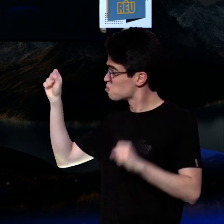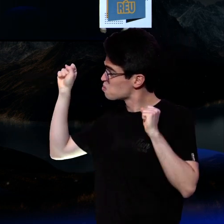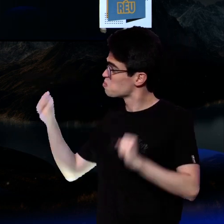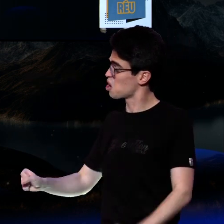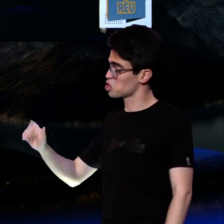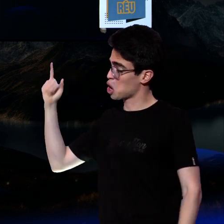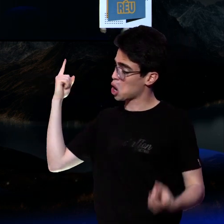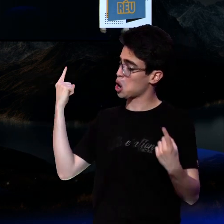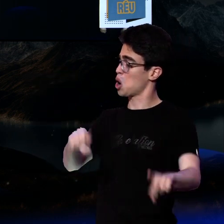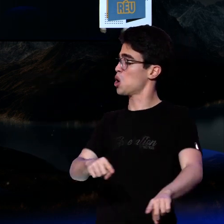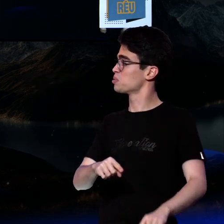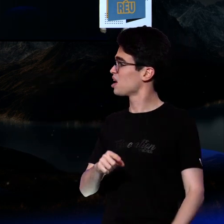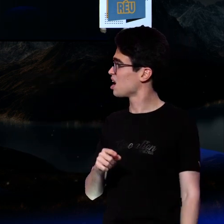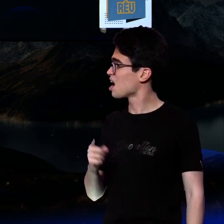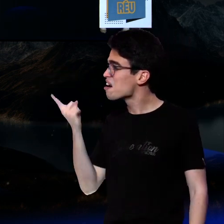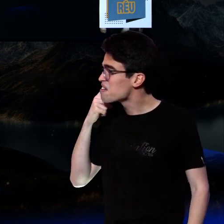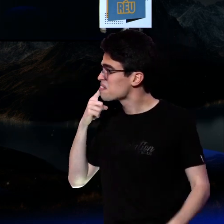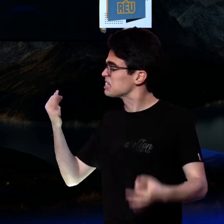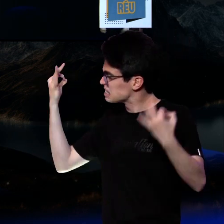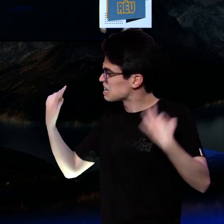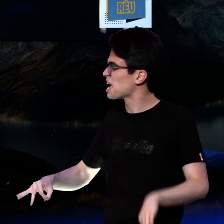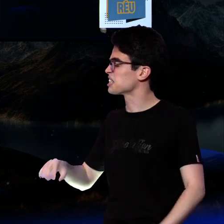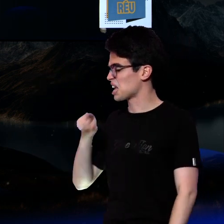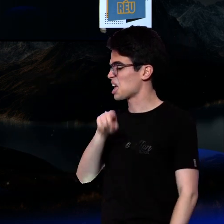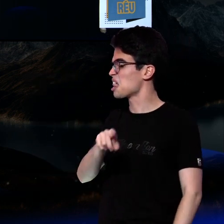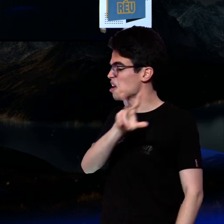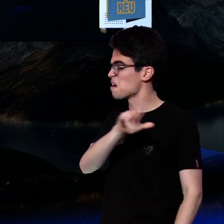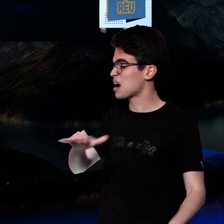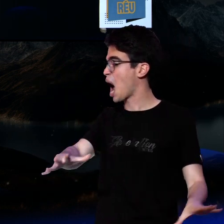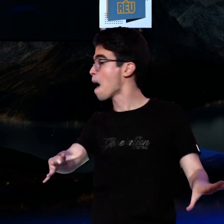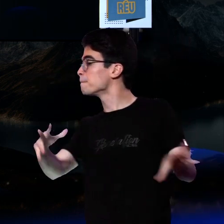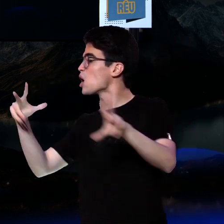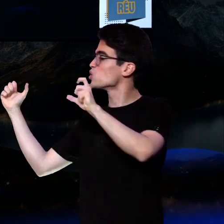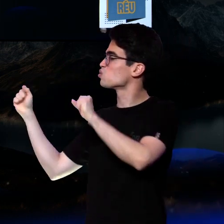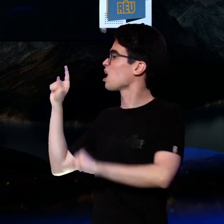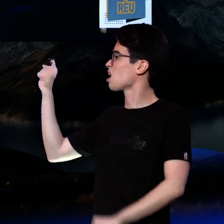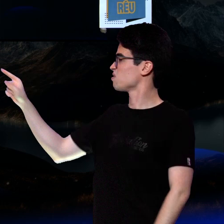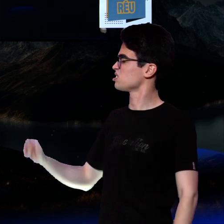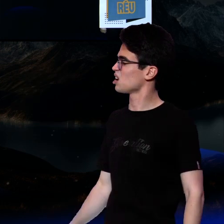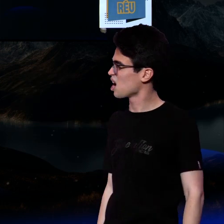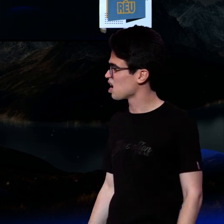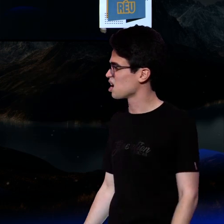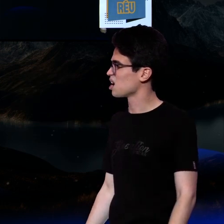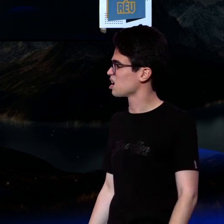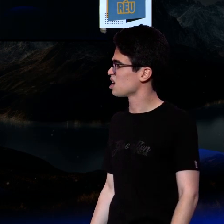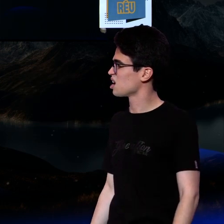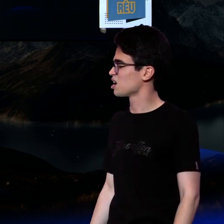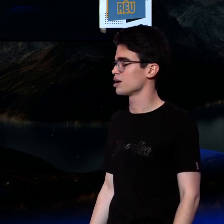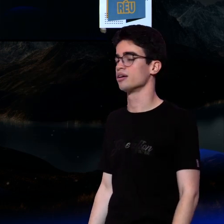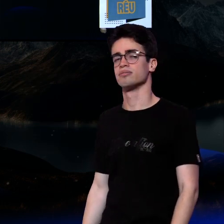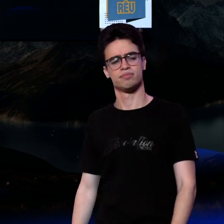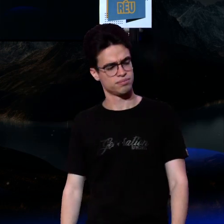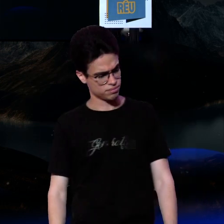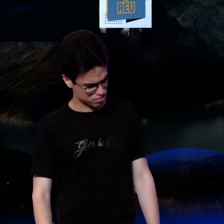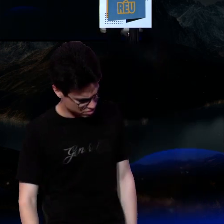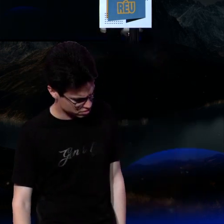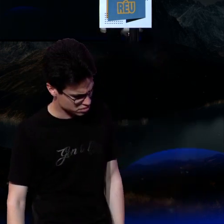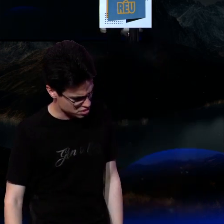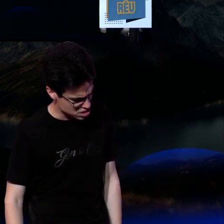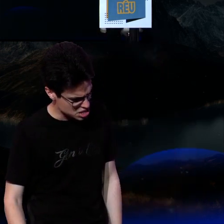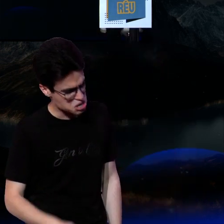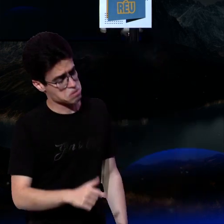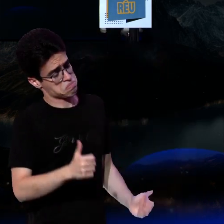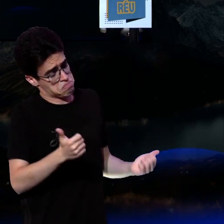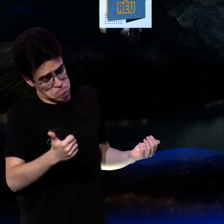tudo o que ele tem, e com certeza ele te amaldiçoará na tua face. O Senhor disse a Satanás,